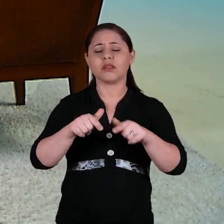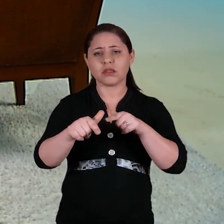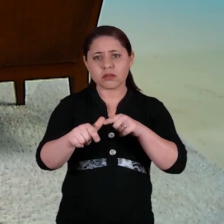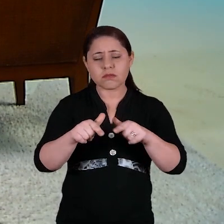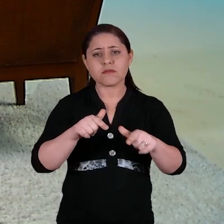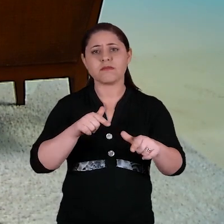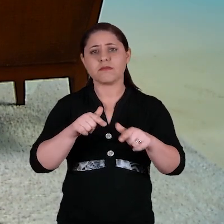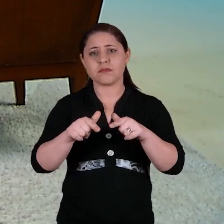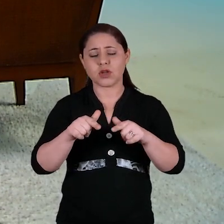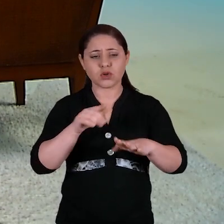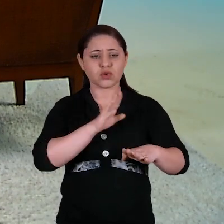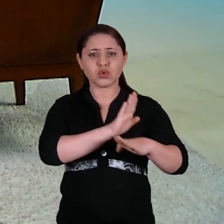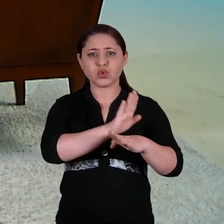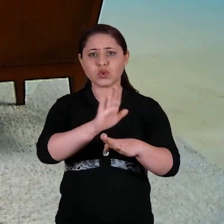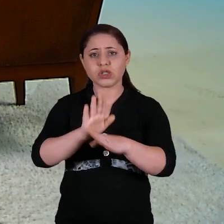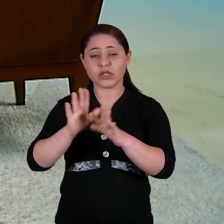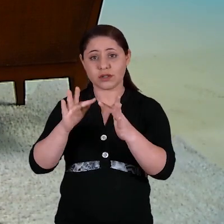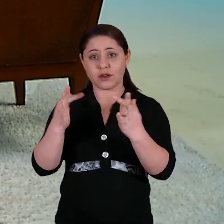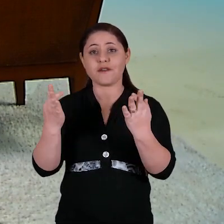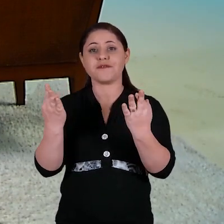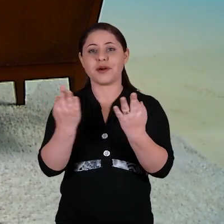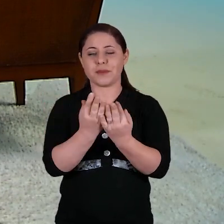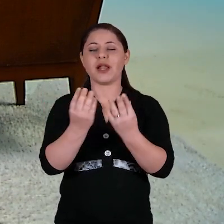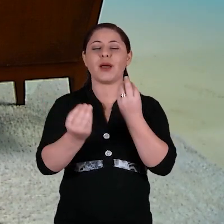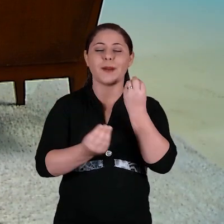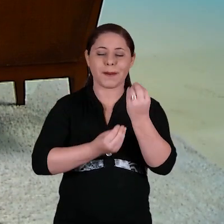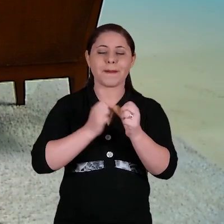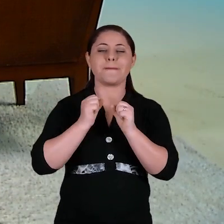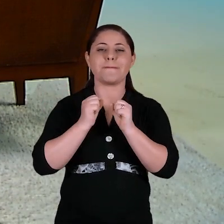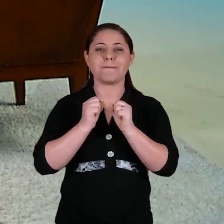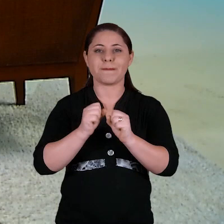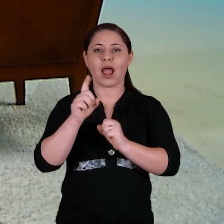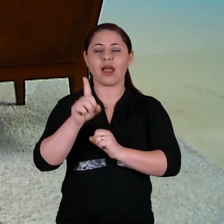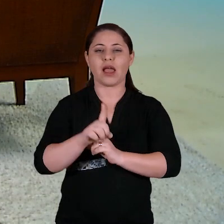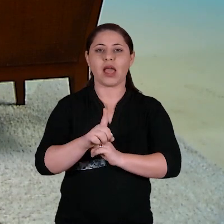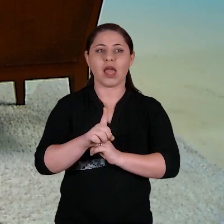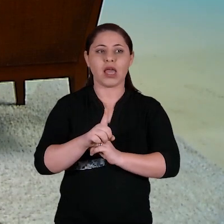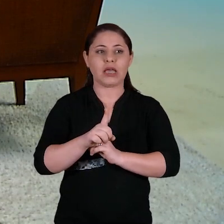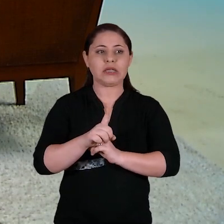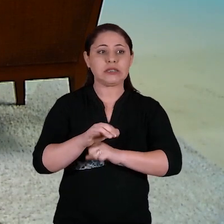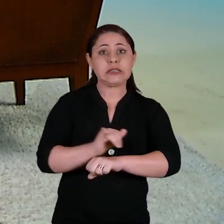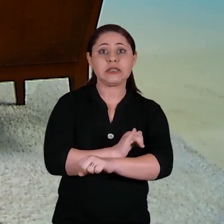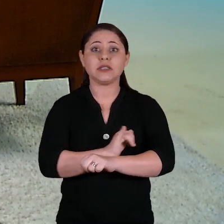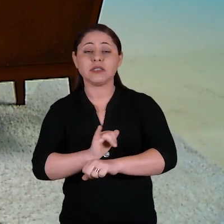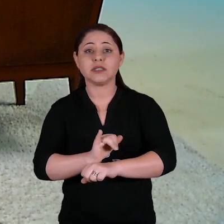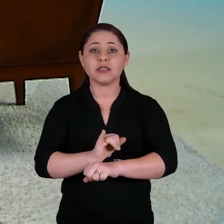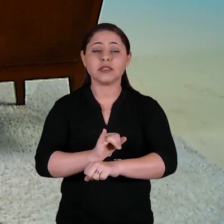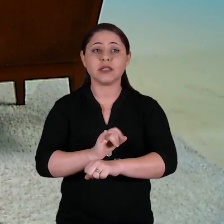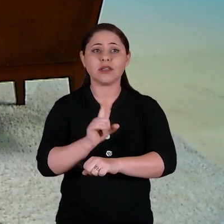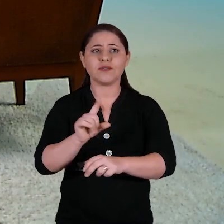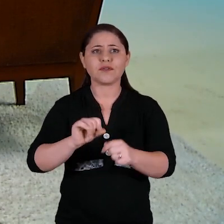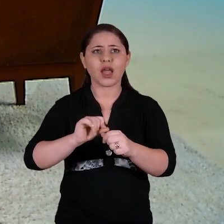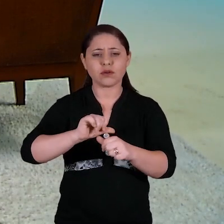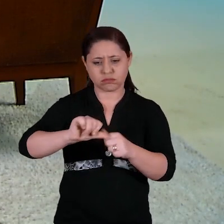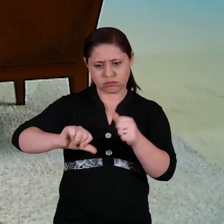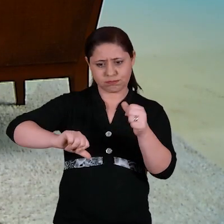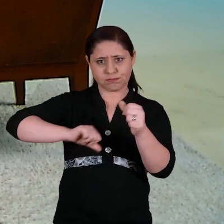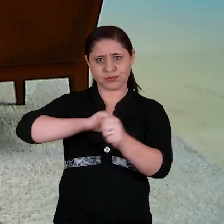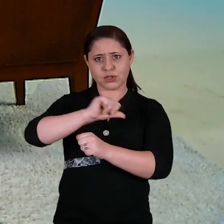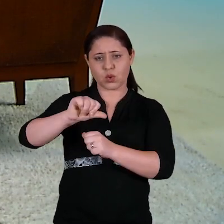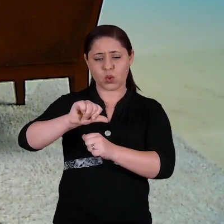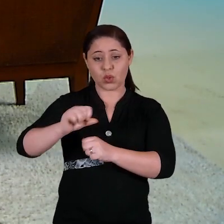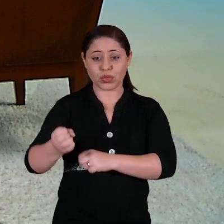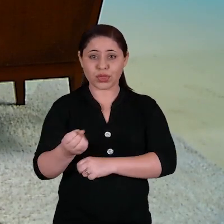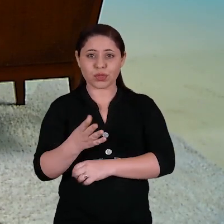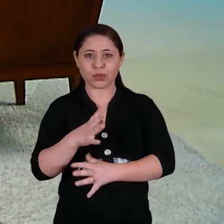atividade, ajudando a família como podem. E são iniciativas assim que tornam esse novo